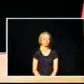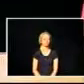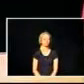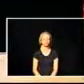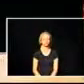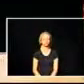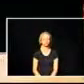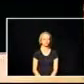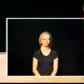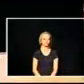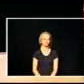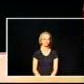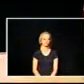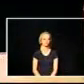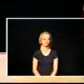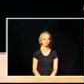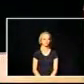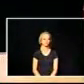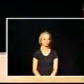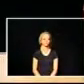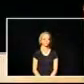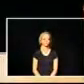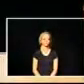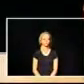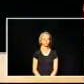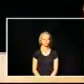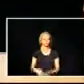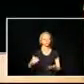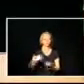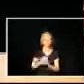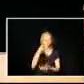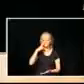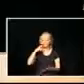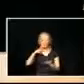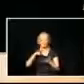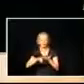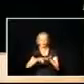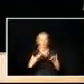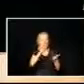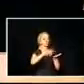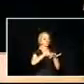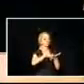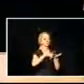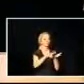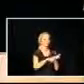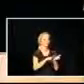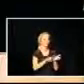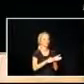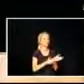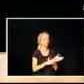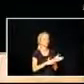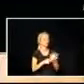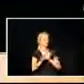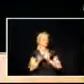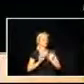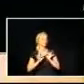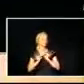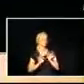e verifico aqui o documento no